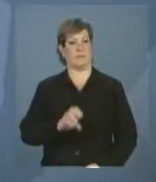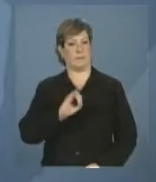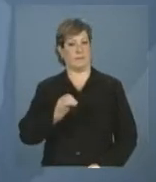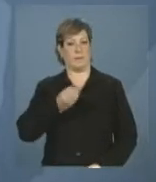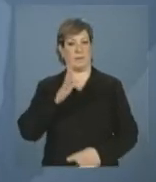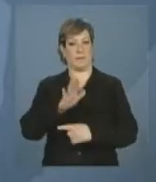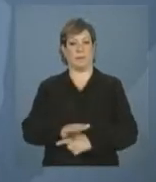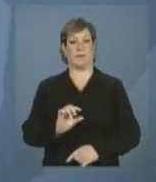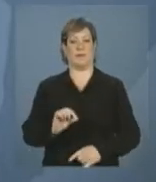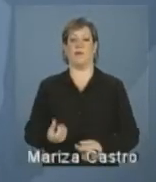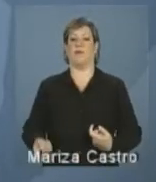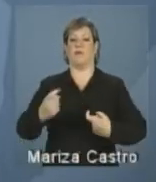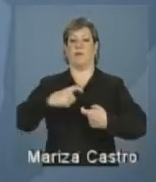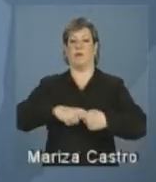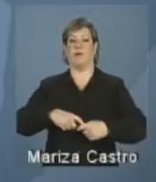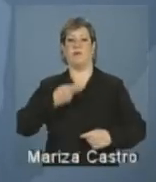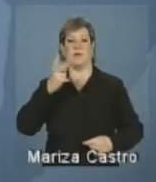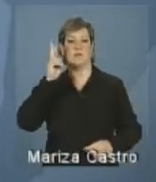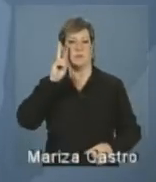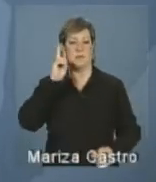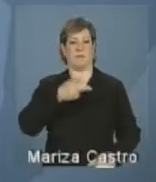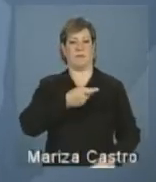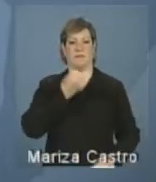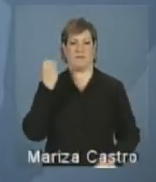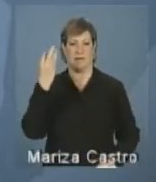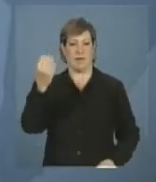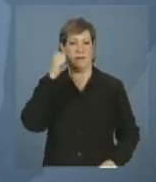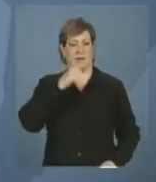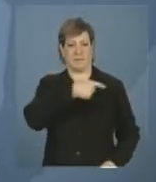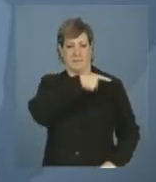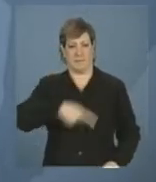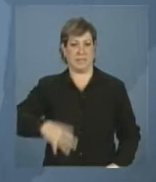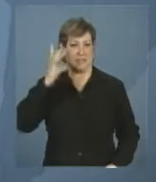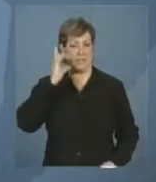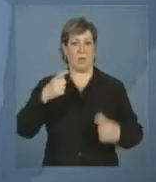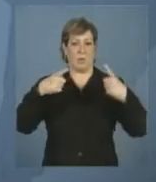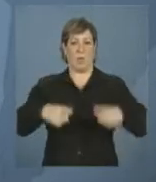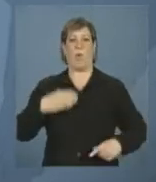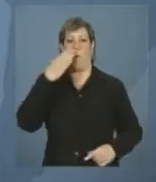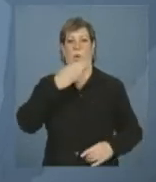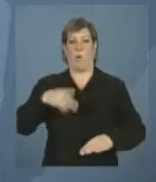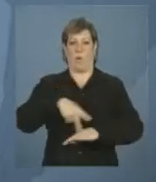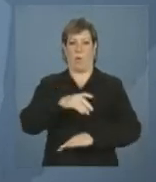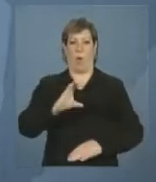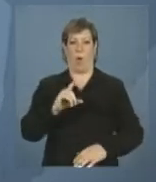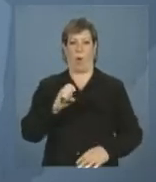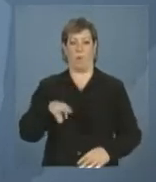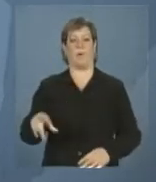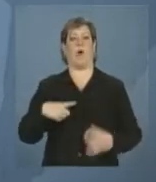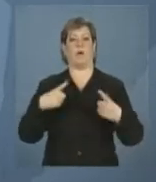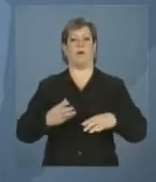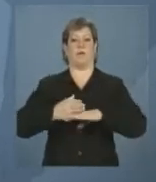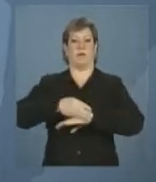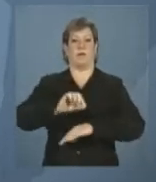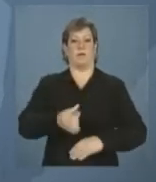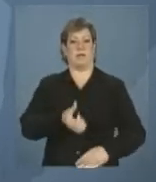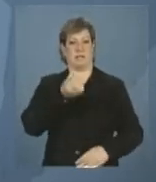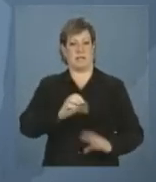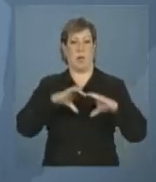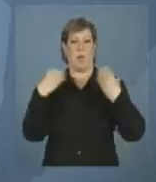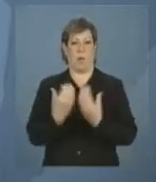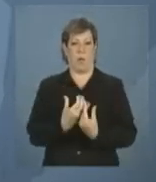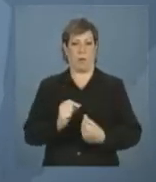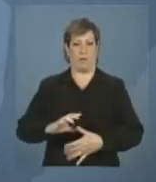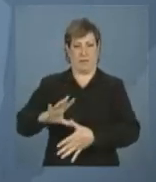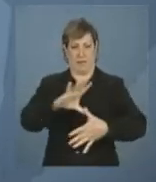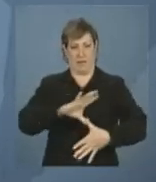Olá, boa tarde. Voltamos a falar da viagem da presidenta Dilma Rousseff à Colômbia, onde participou da 6ª Cúpula das Américas em Cartagena.